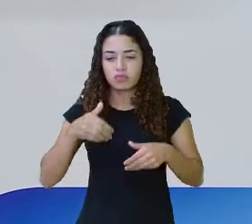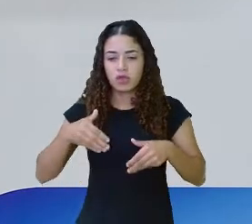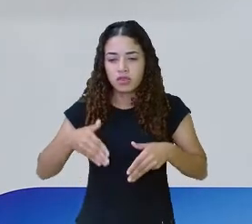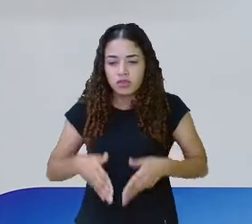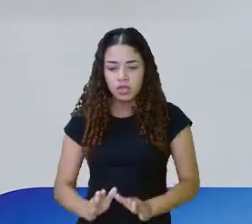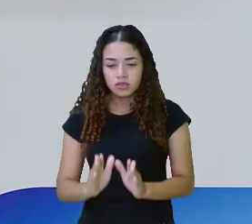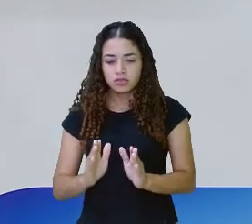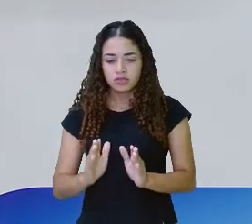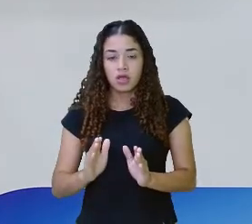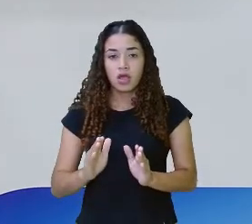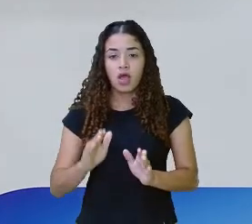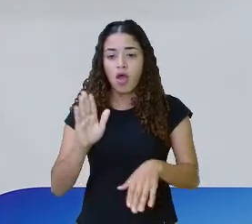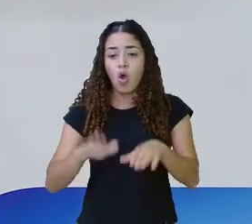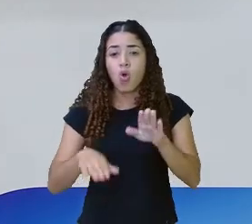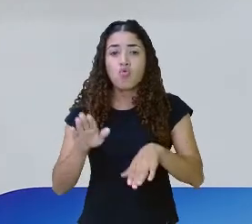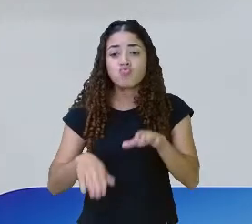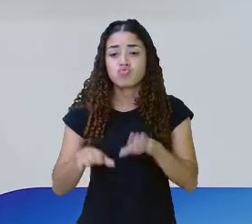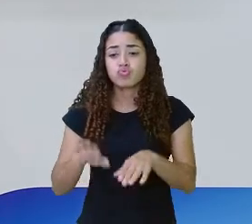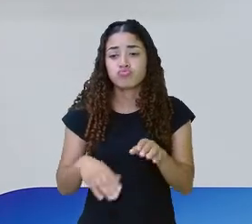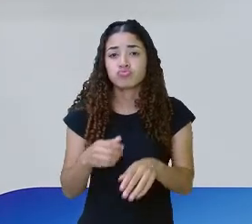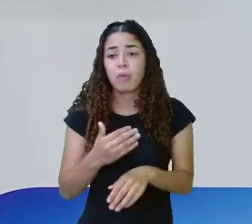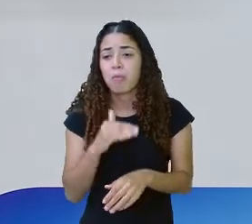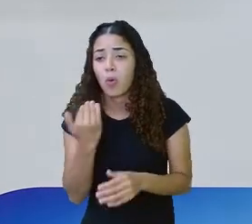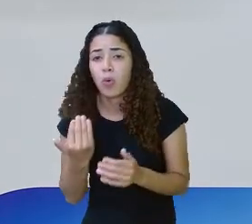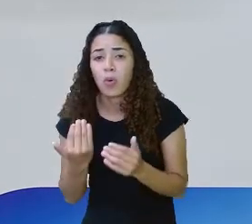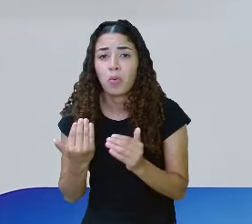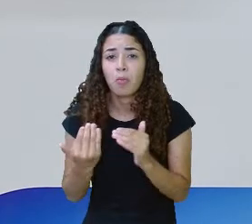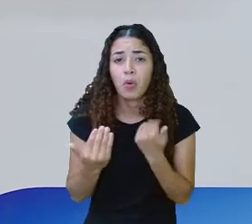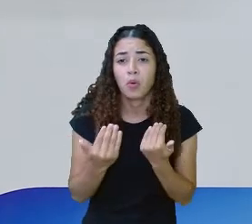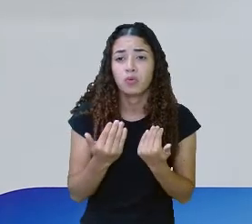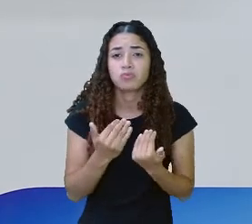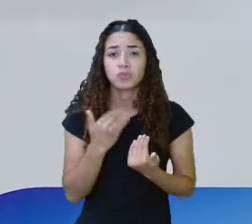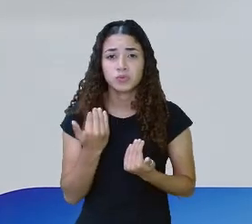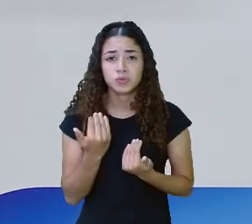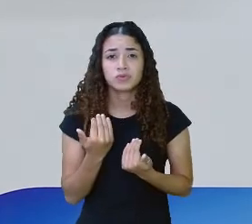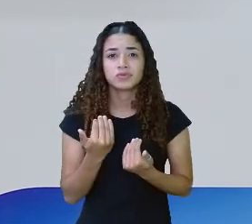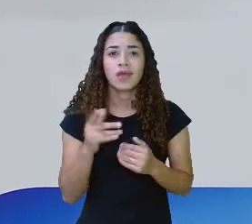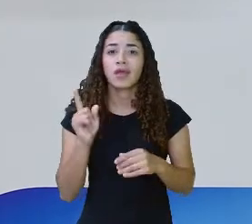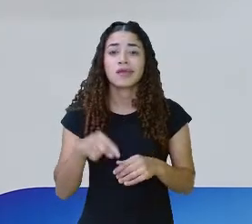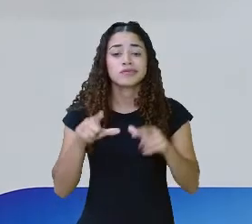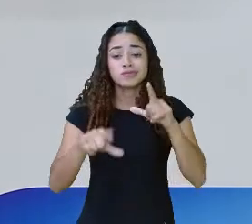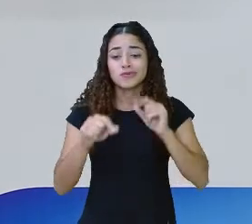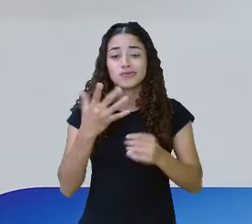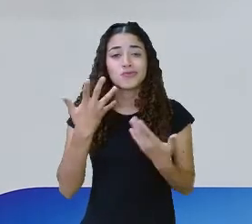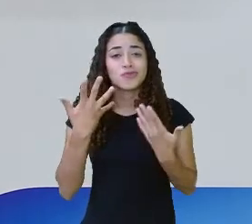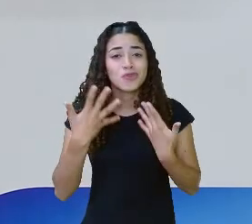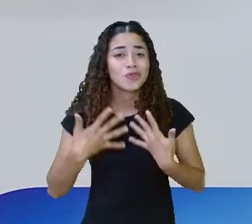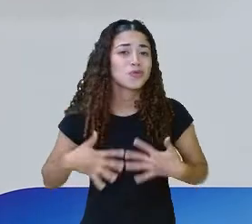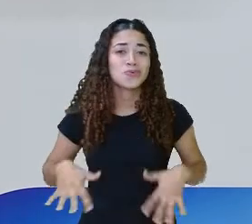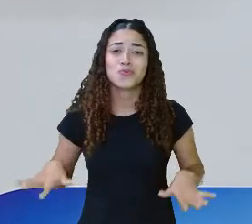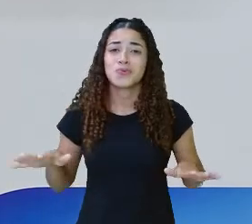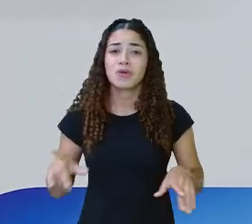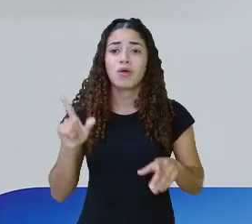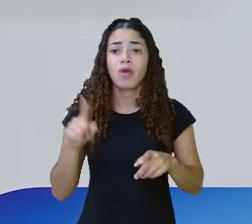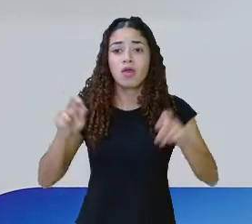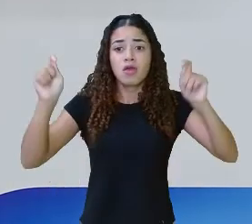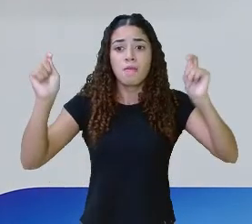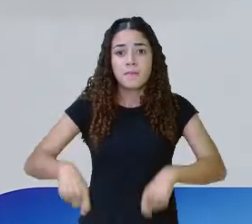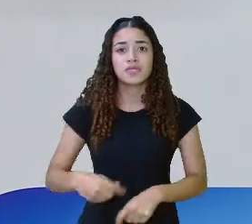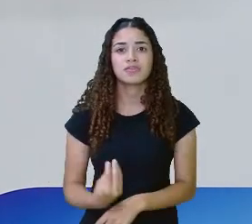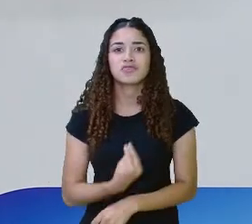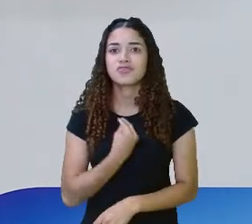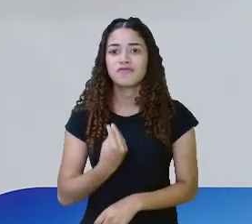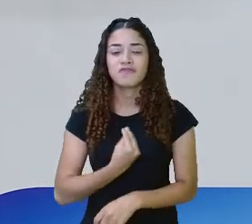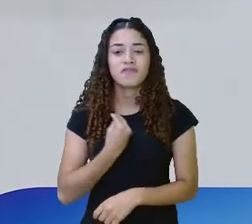um filhote não sobrevive ali, não é verdade? Então, isso é seleção natural, é aquela capacidade de sobreviver, né,